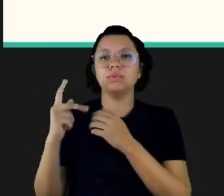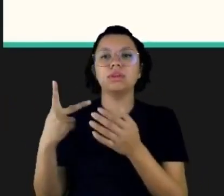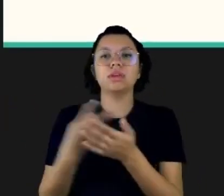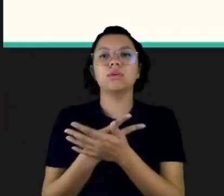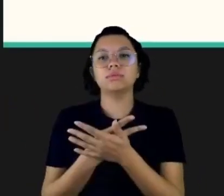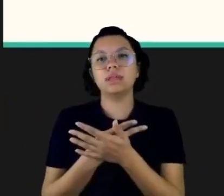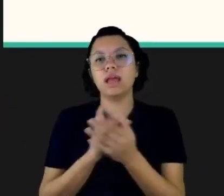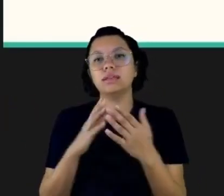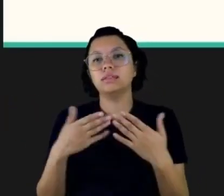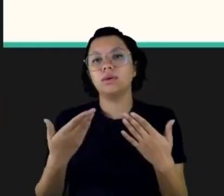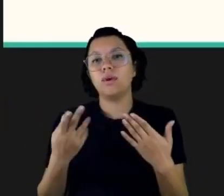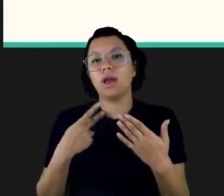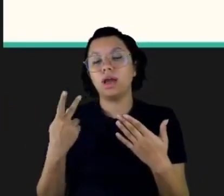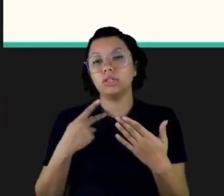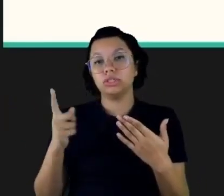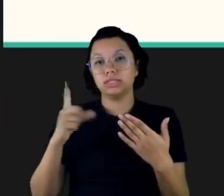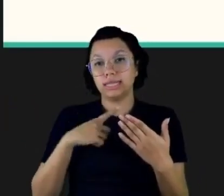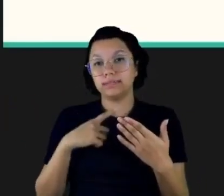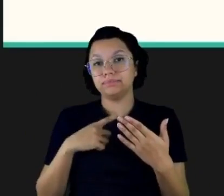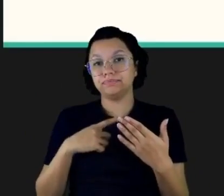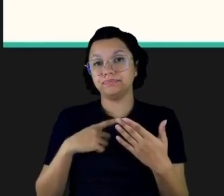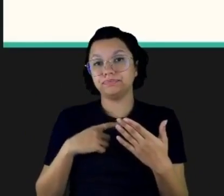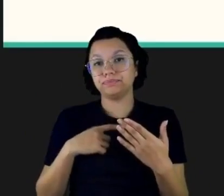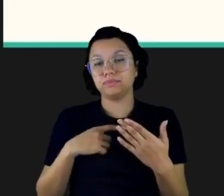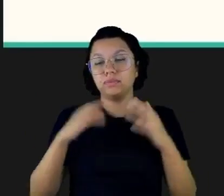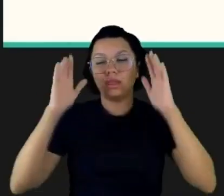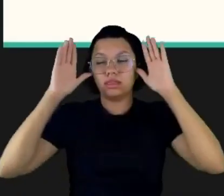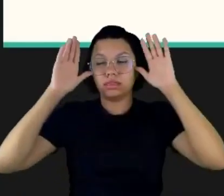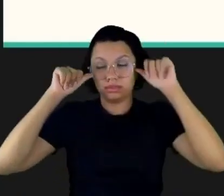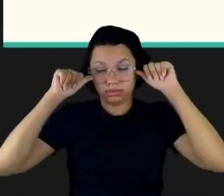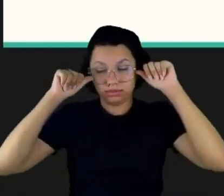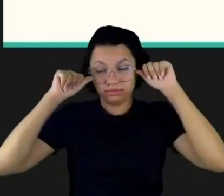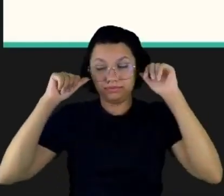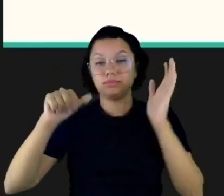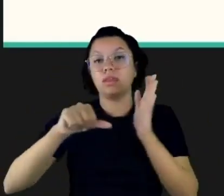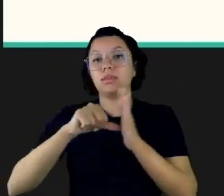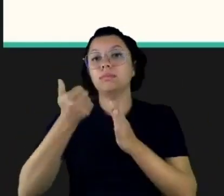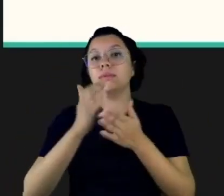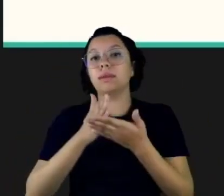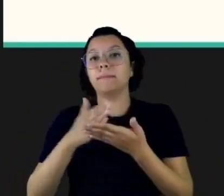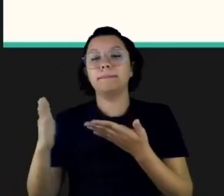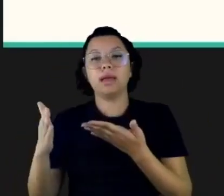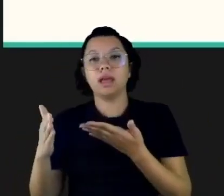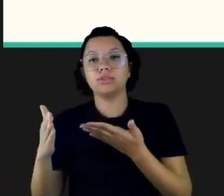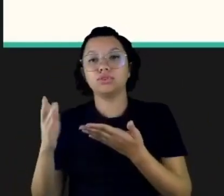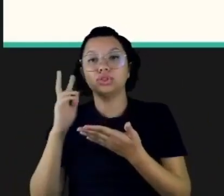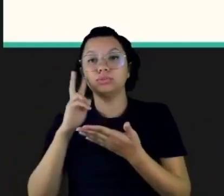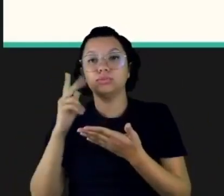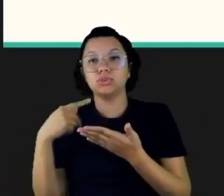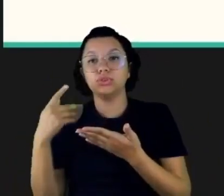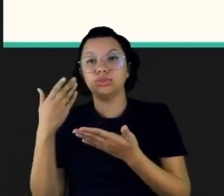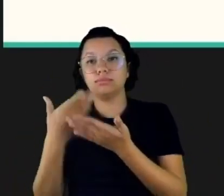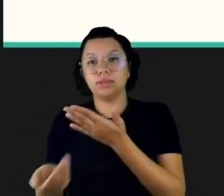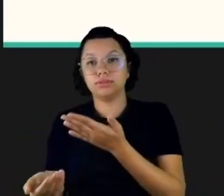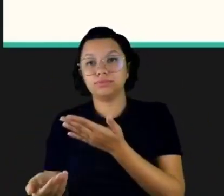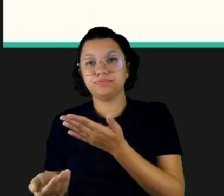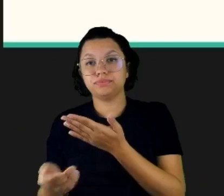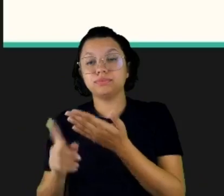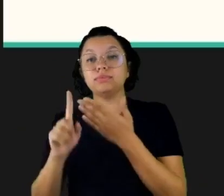gente é acometido por uma demência? A primeira parte da memória que a gente perde é a de eventos